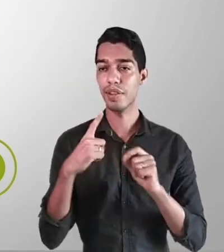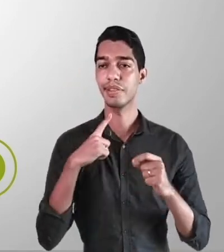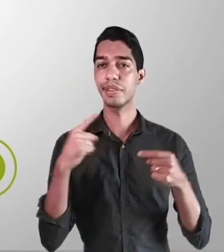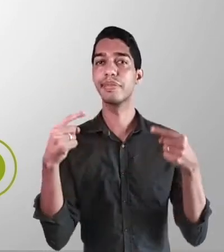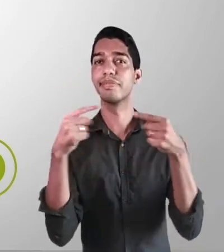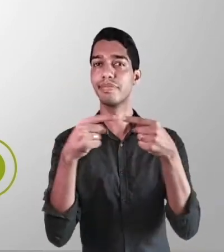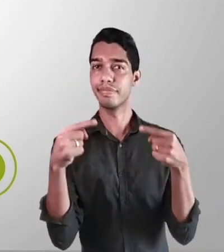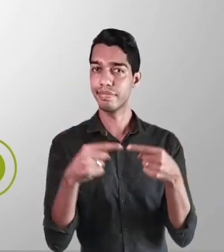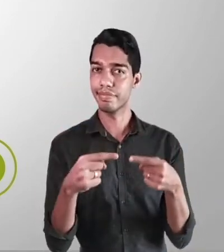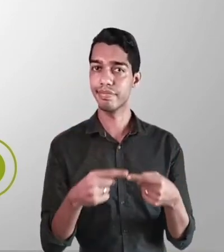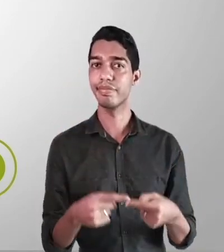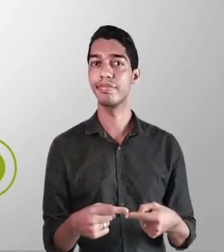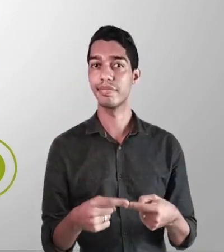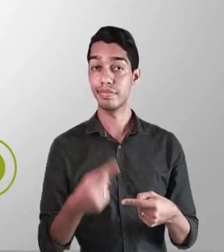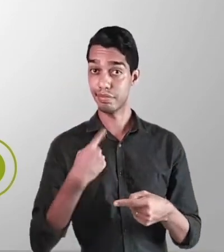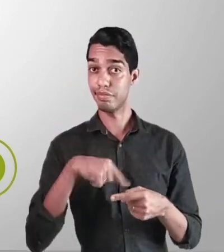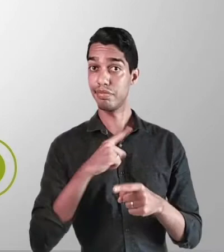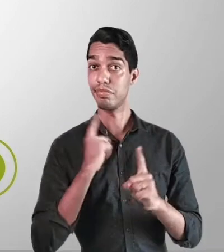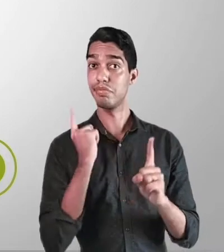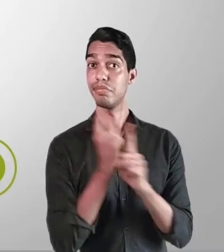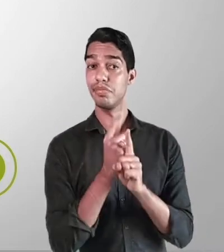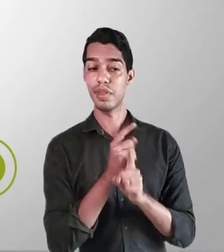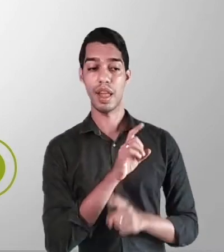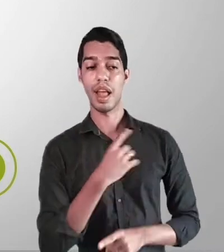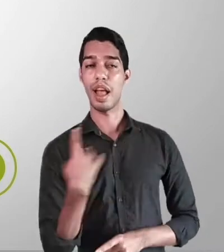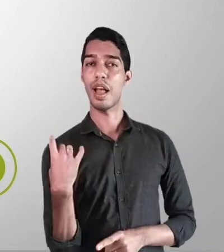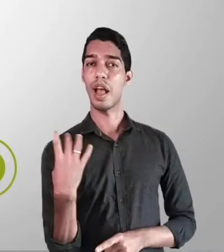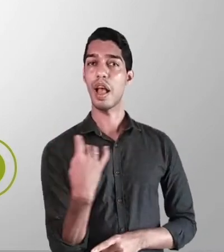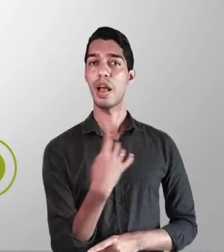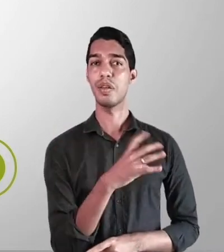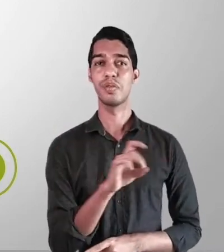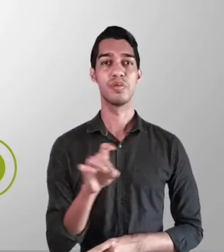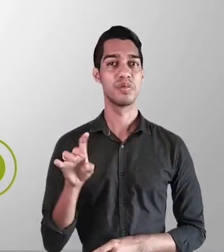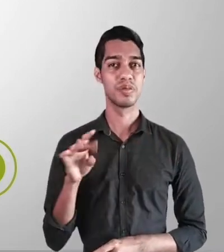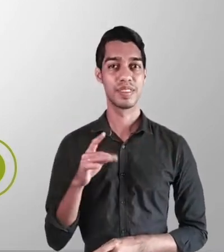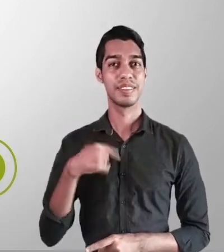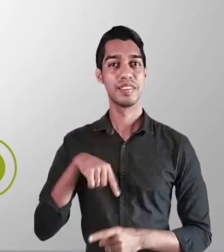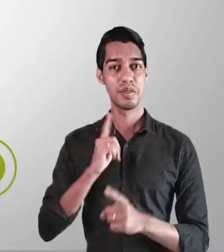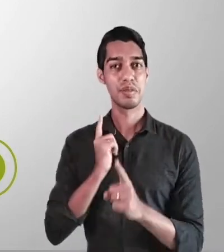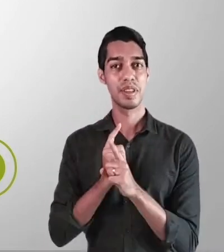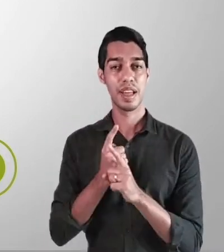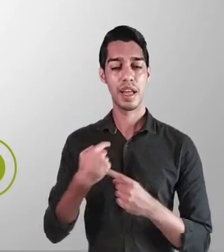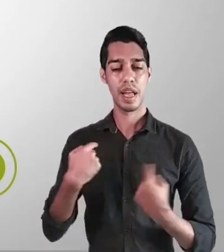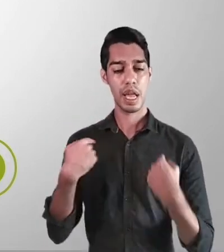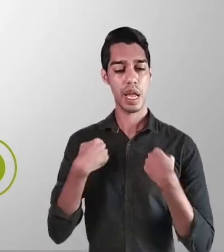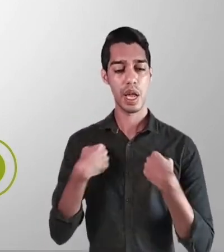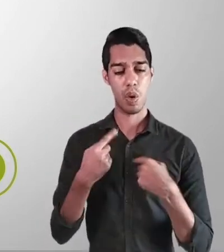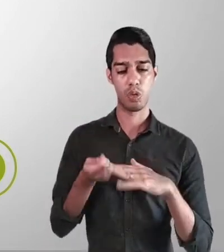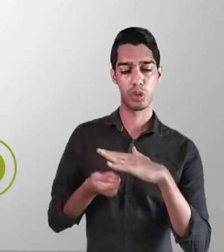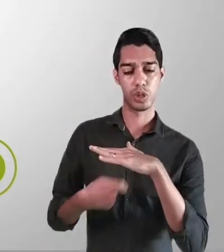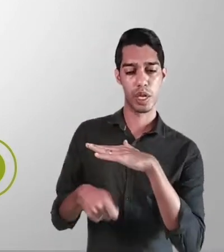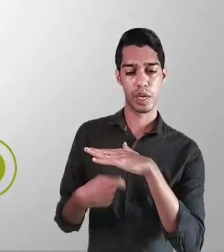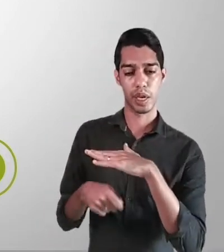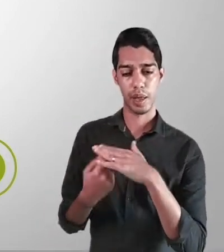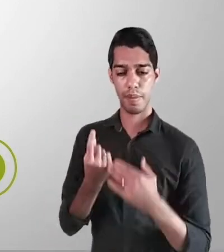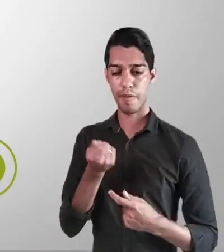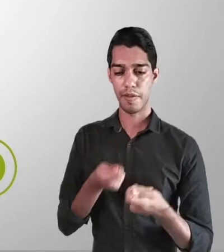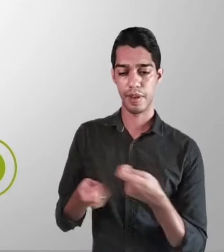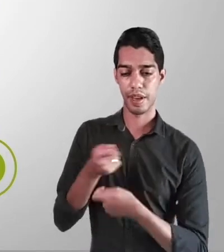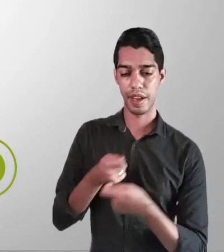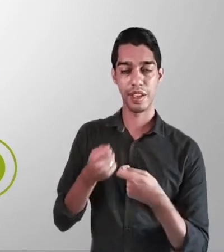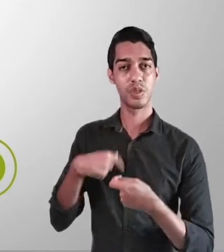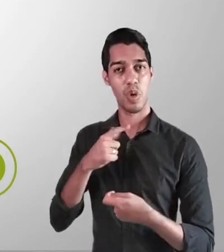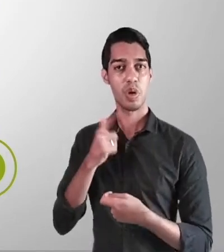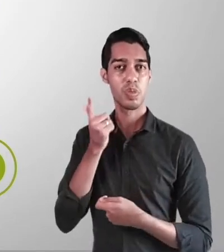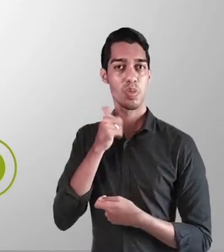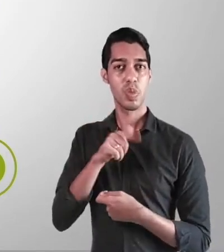quando consumimos, quando economizamos, quando gerimos as nossas finanças, nós nos encontramos em algum